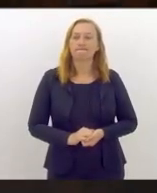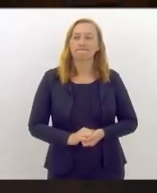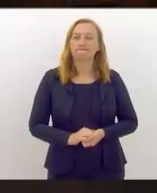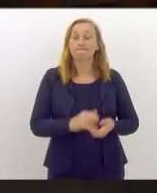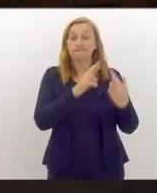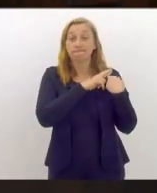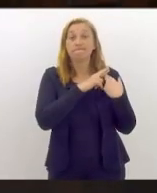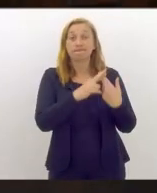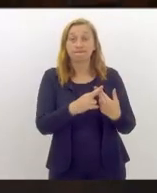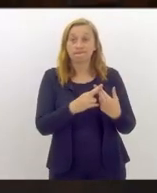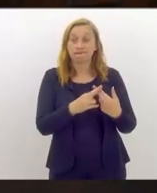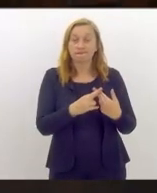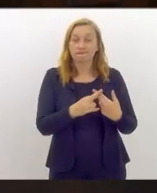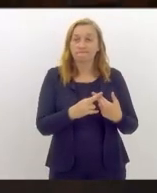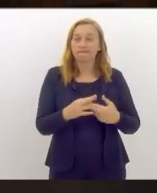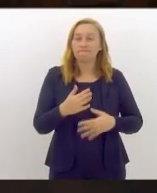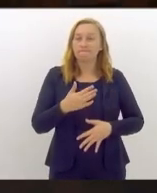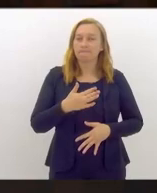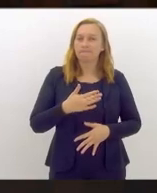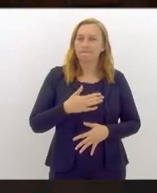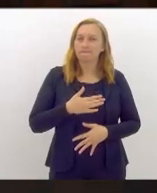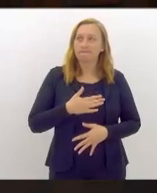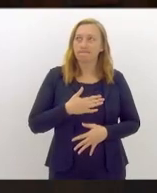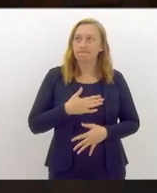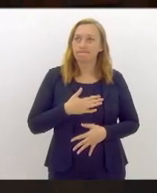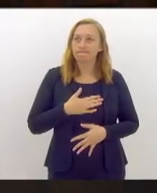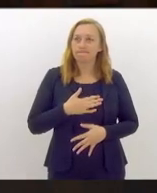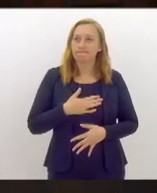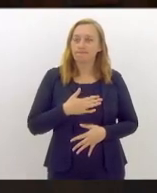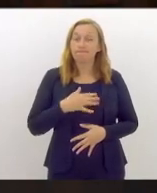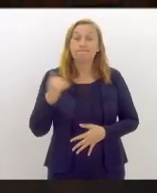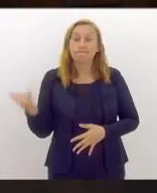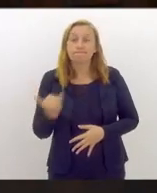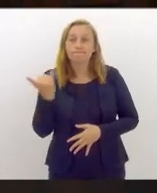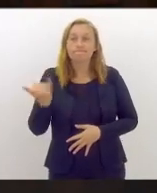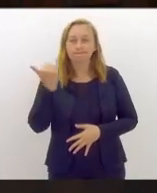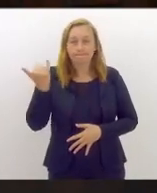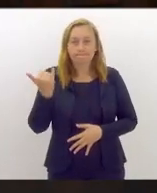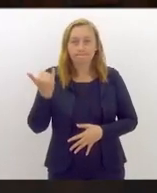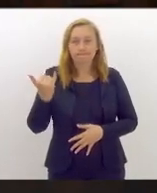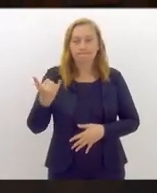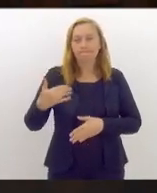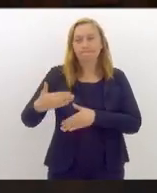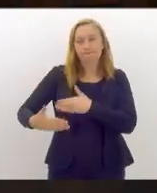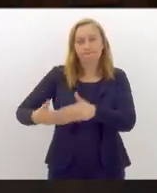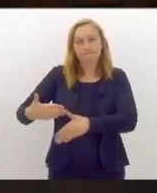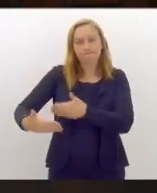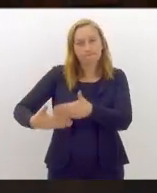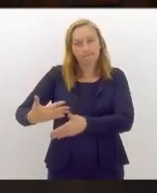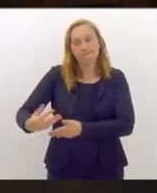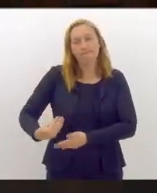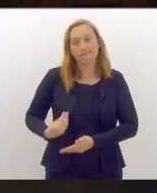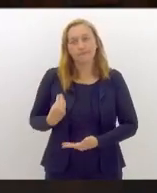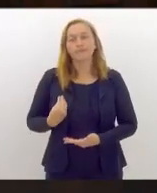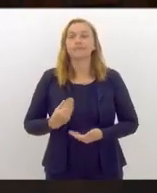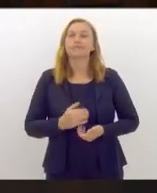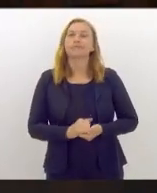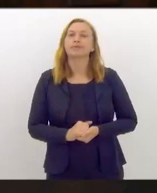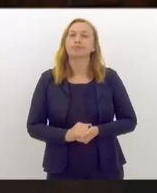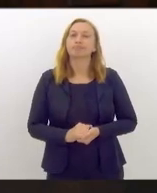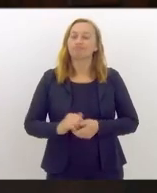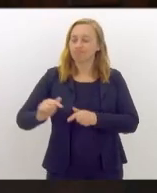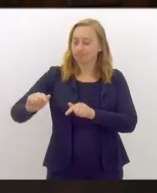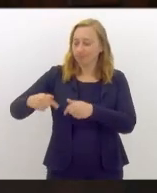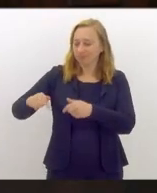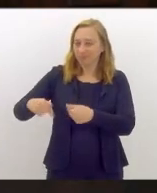responsável pela minha pela minha por um momento importante de virada na minha trajetória foi quem me